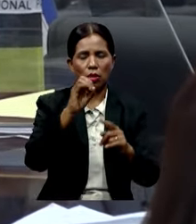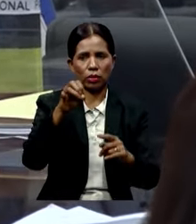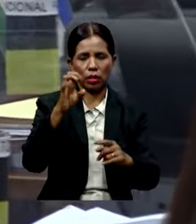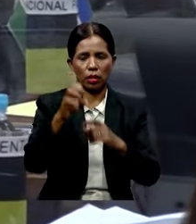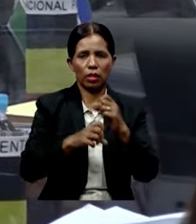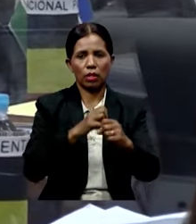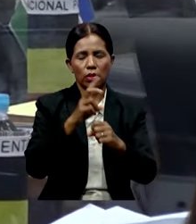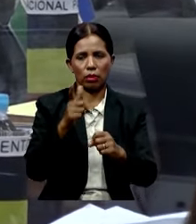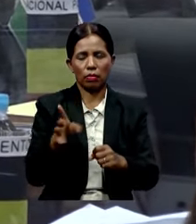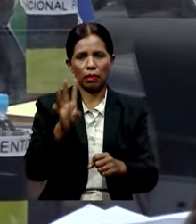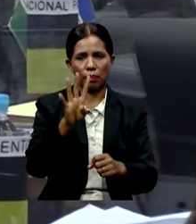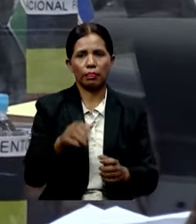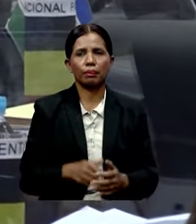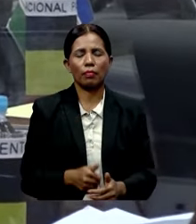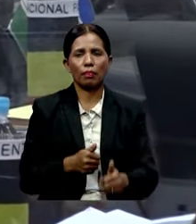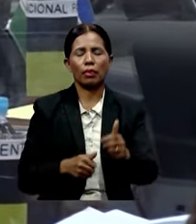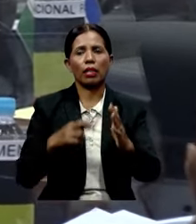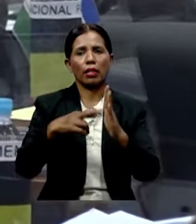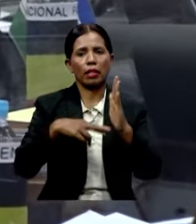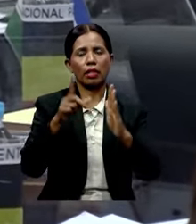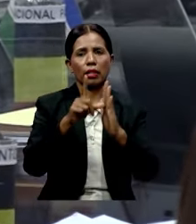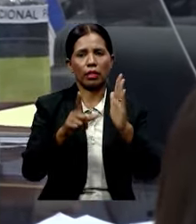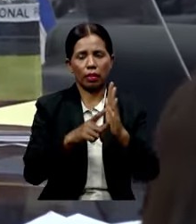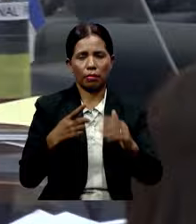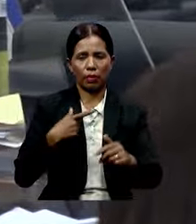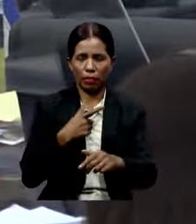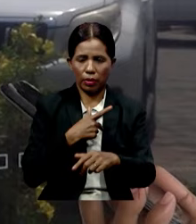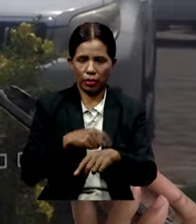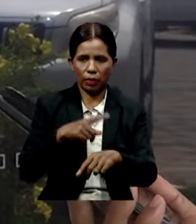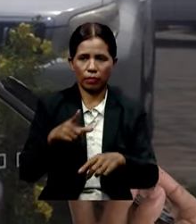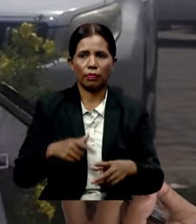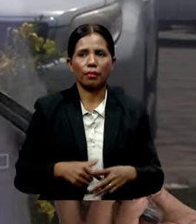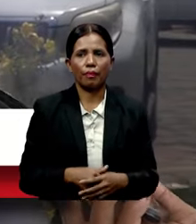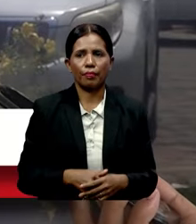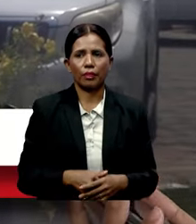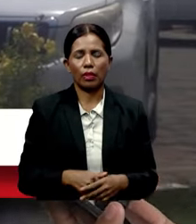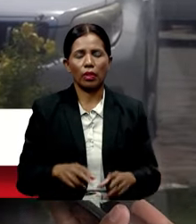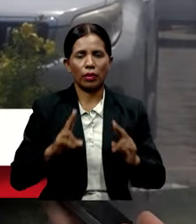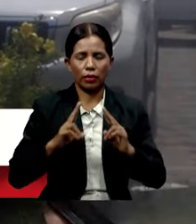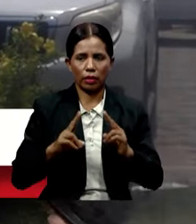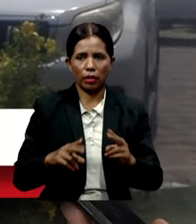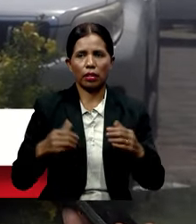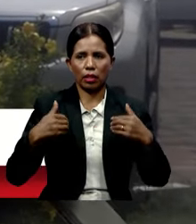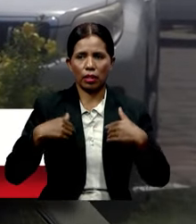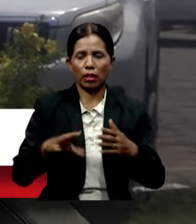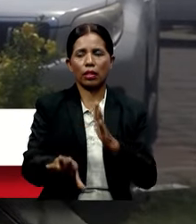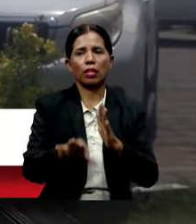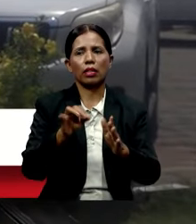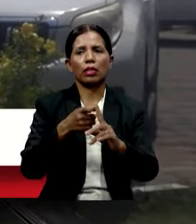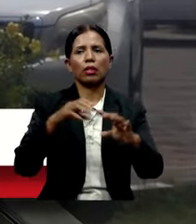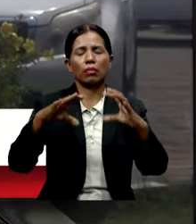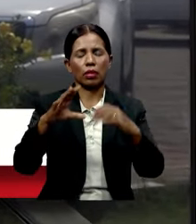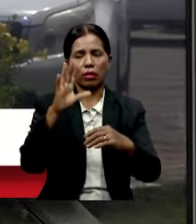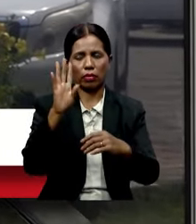ringuraram resenhat tu e regimento do parlamento artigo 97 até te cata a o pedido urgência né tem que retar apreciação os comissões